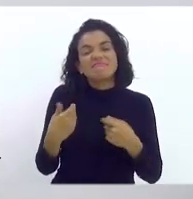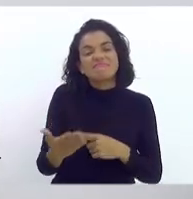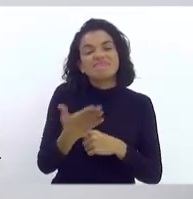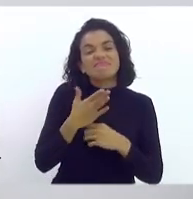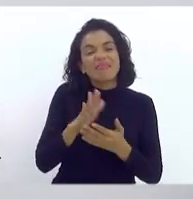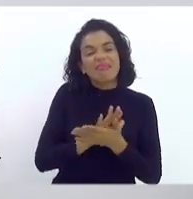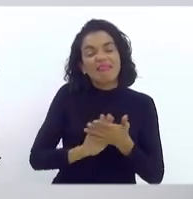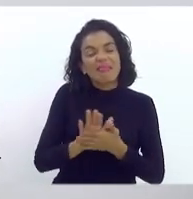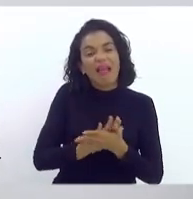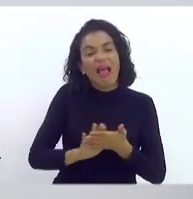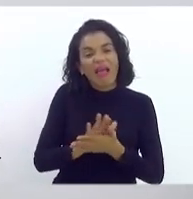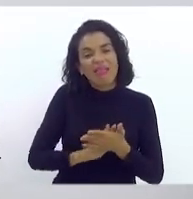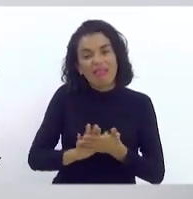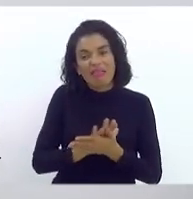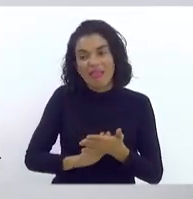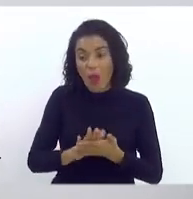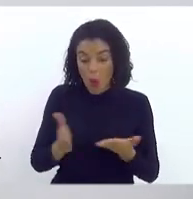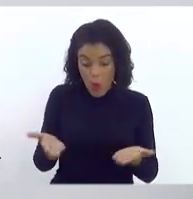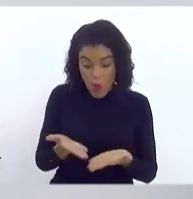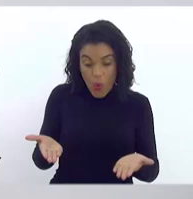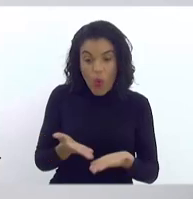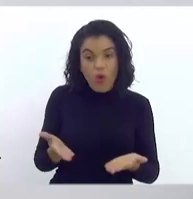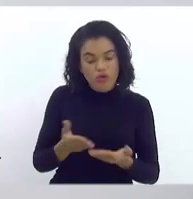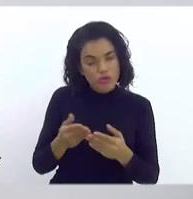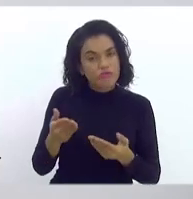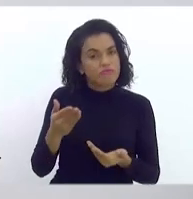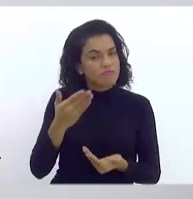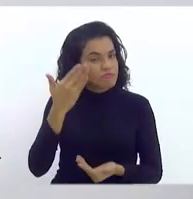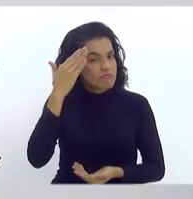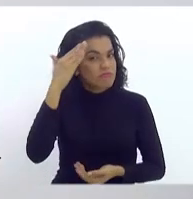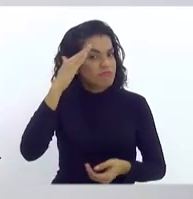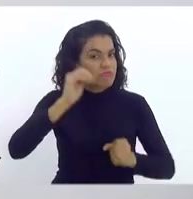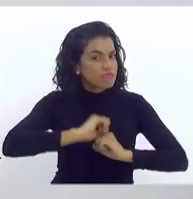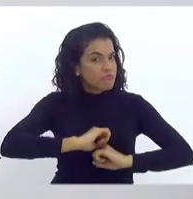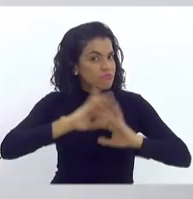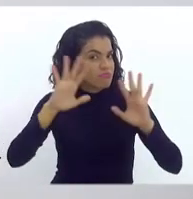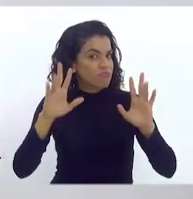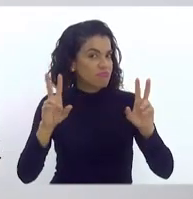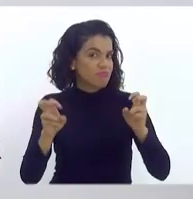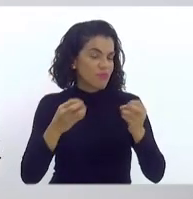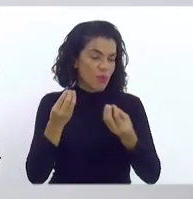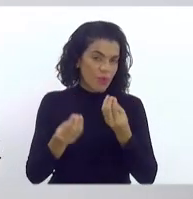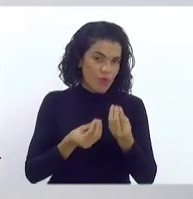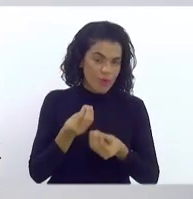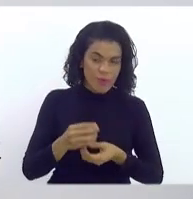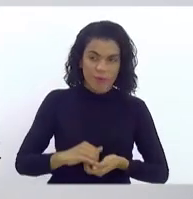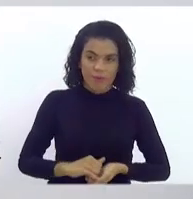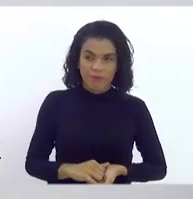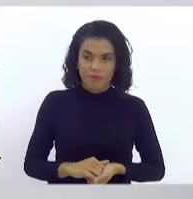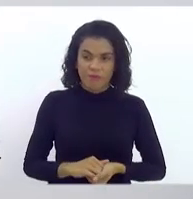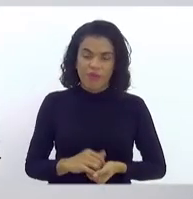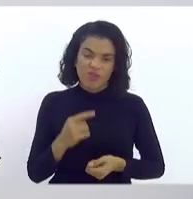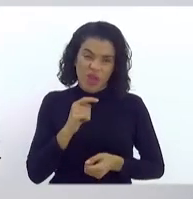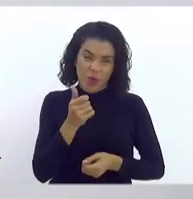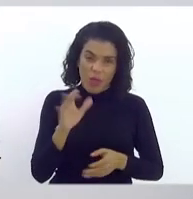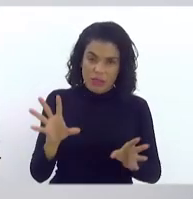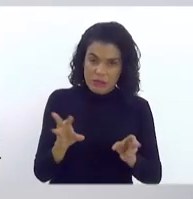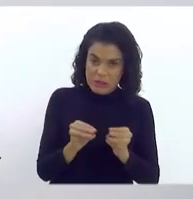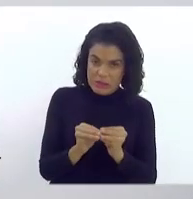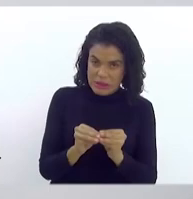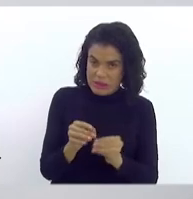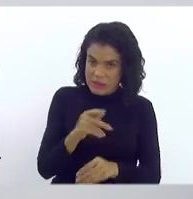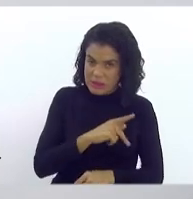esse estudo que eu fiz no mestrado e hoje está servindo para a gente entender um pouquinho desse funcionamento. Já estou terminando, presidente.